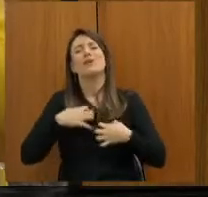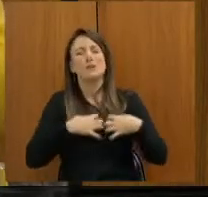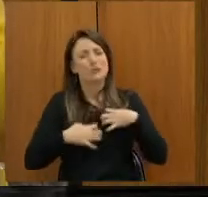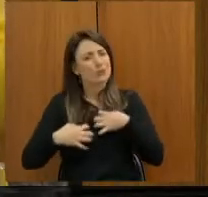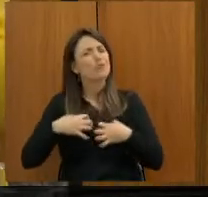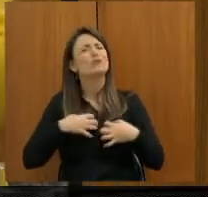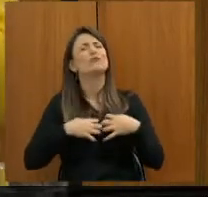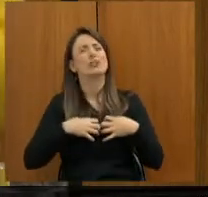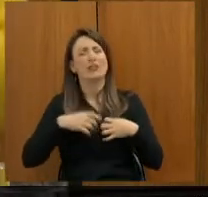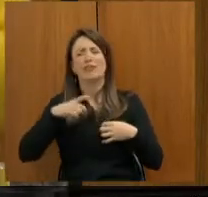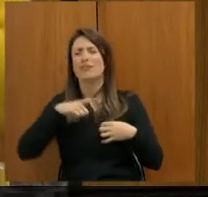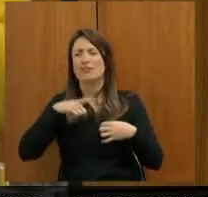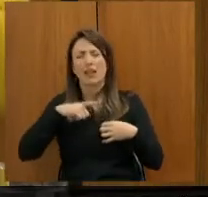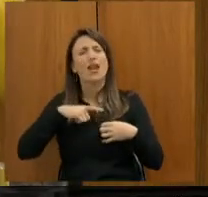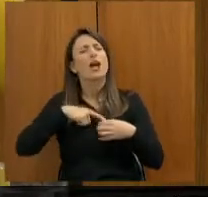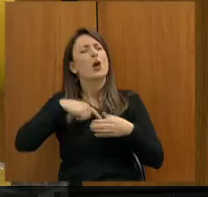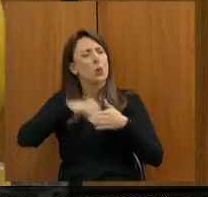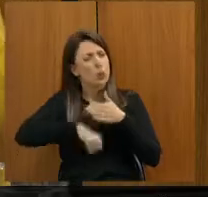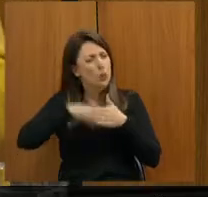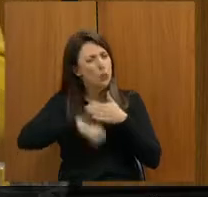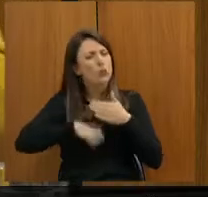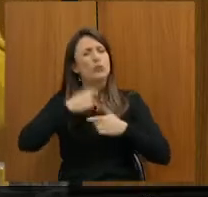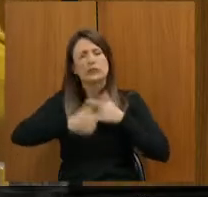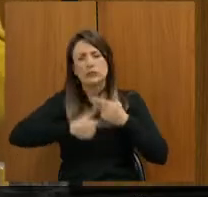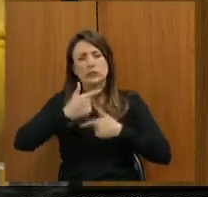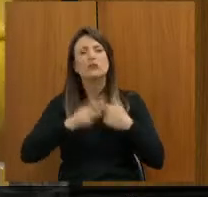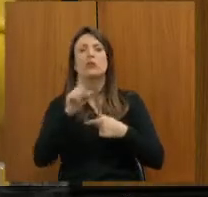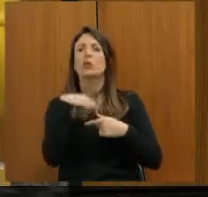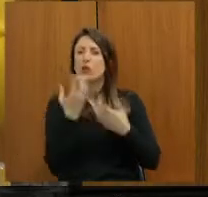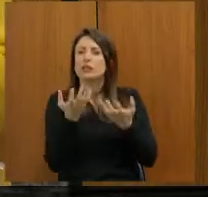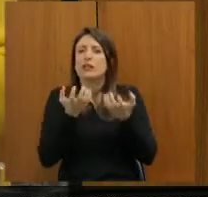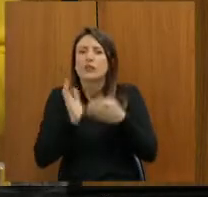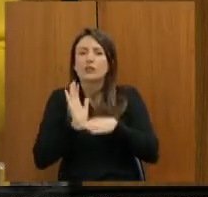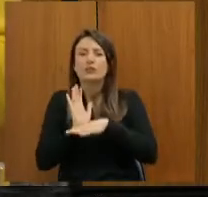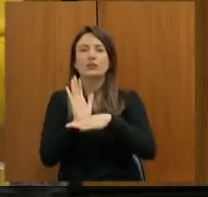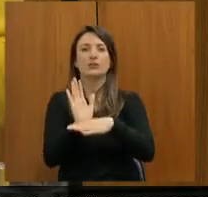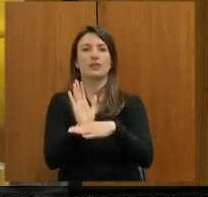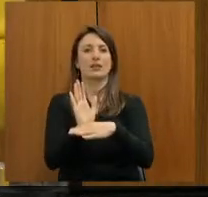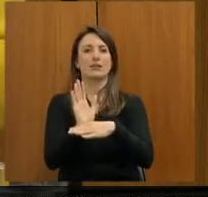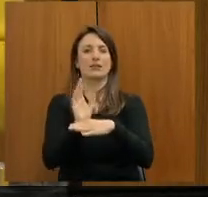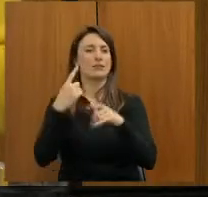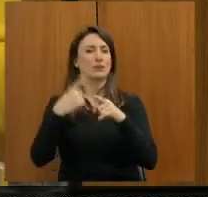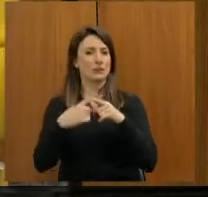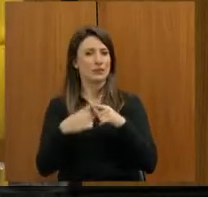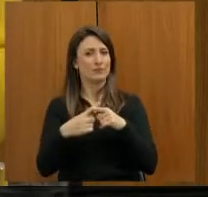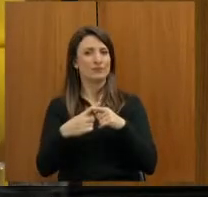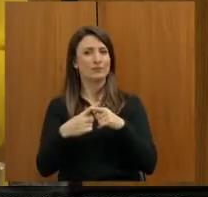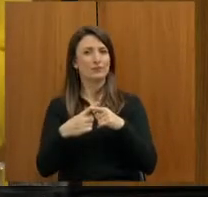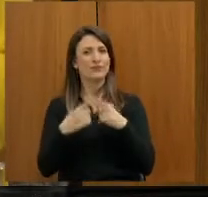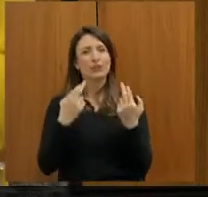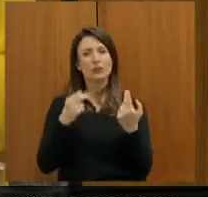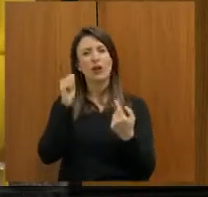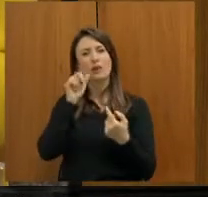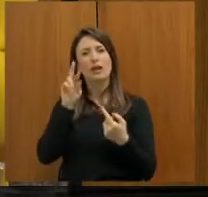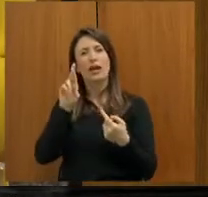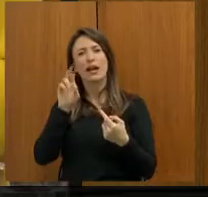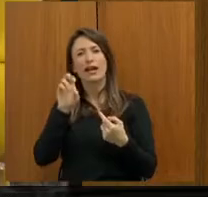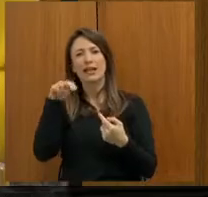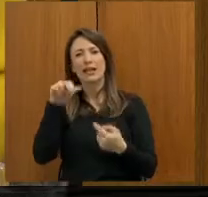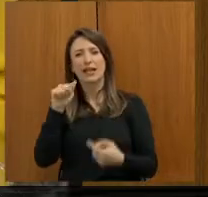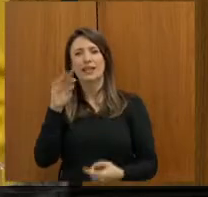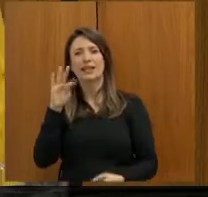as nossas lutas e nós queremos ajudar o que eu compromisso de uma e Como disse Renata Gil